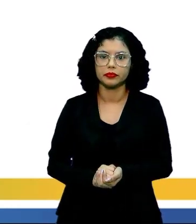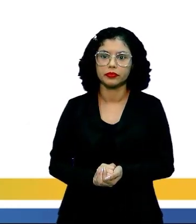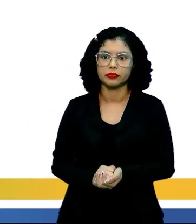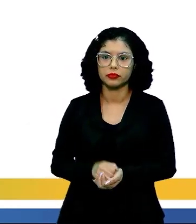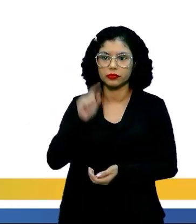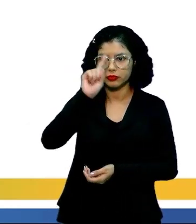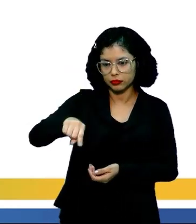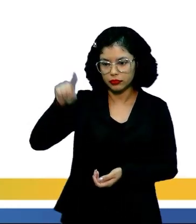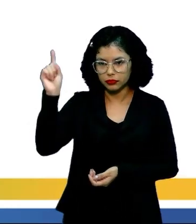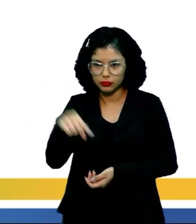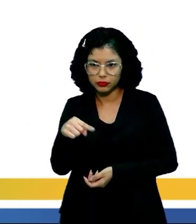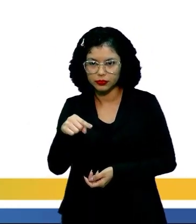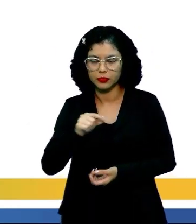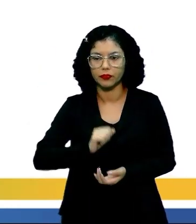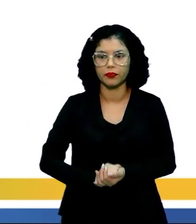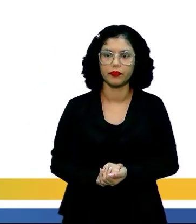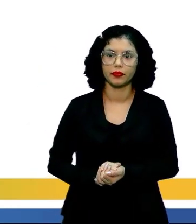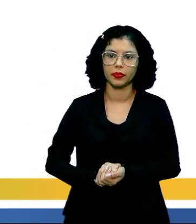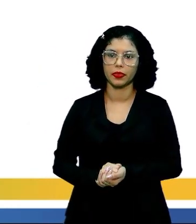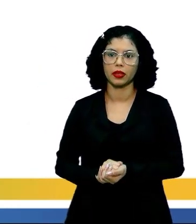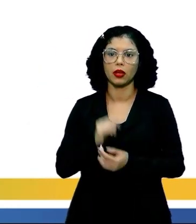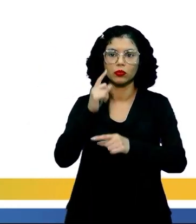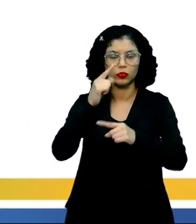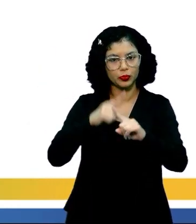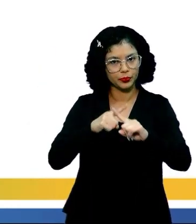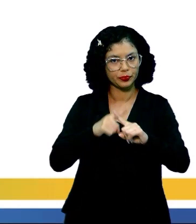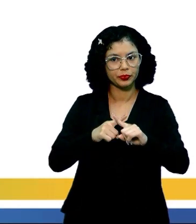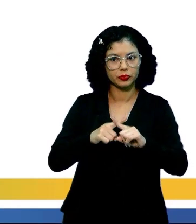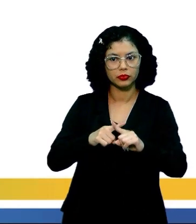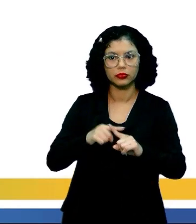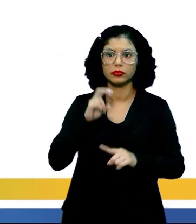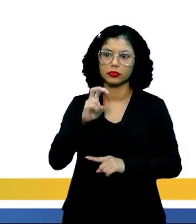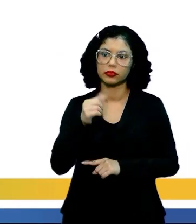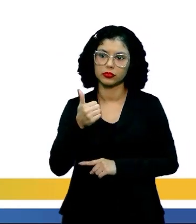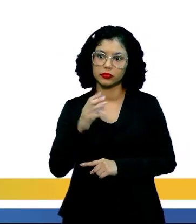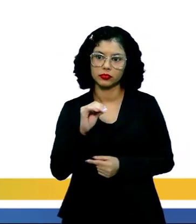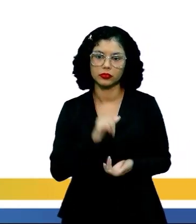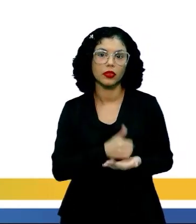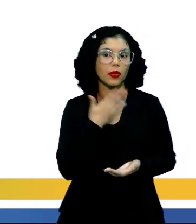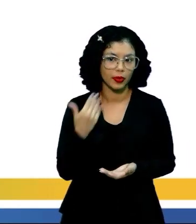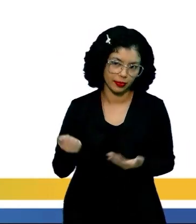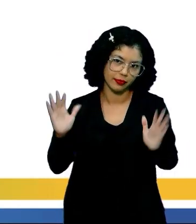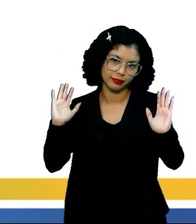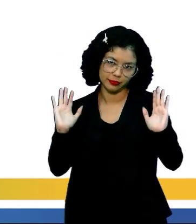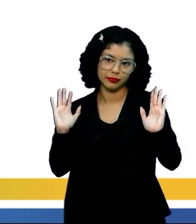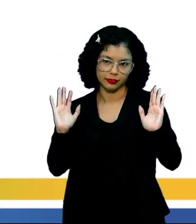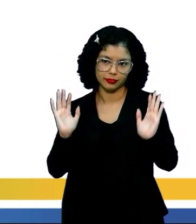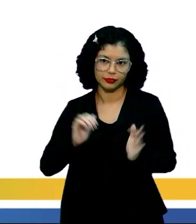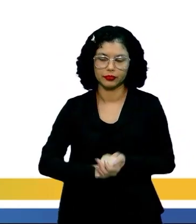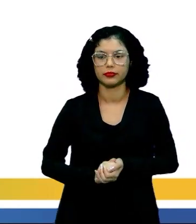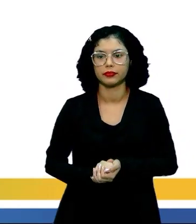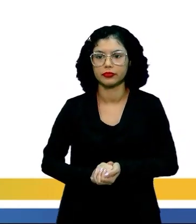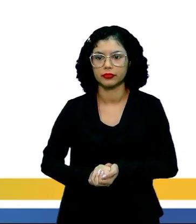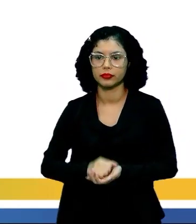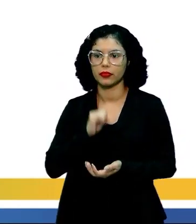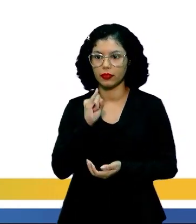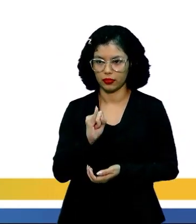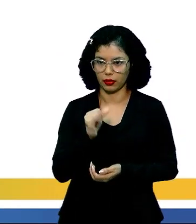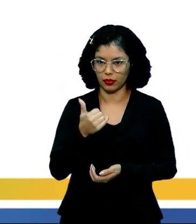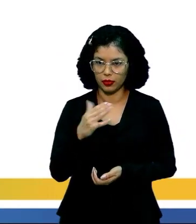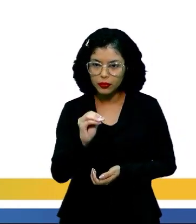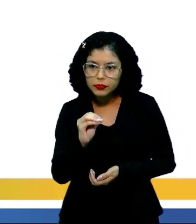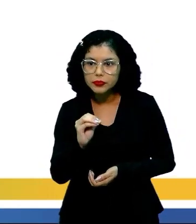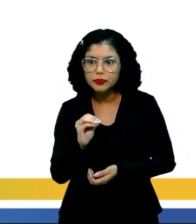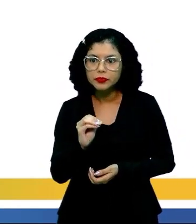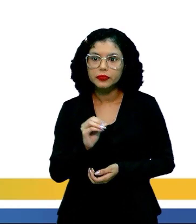Corta 0 e corta 0. Você multiplica 2 vezes 5, 10. Eu acho bem mais prático. Se R$10